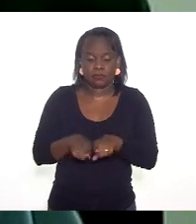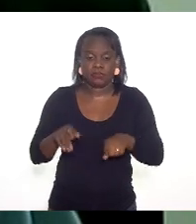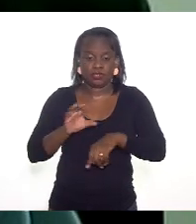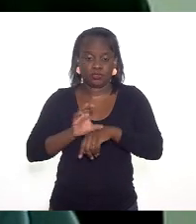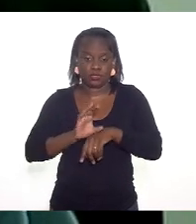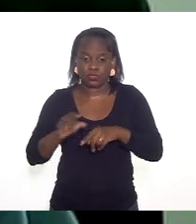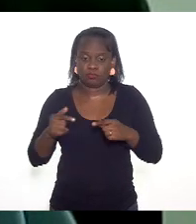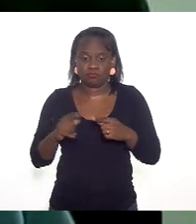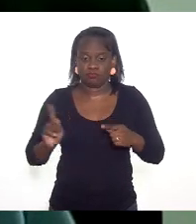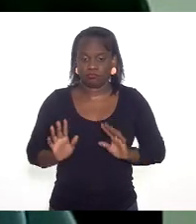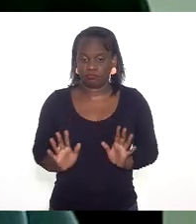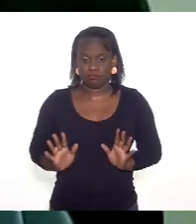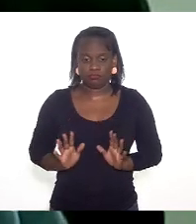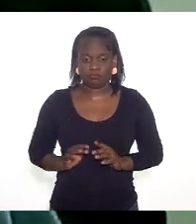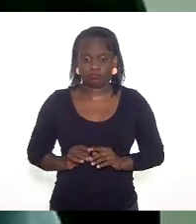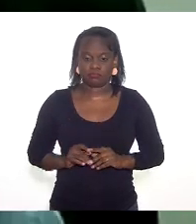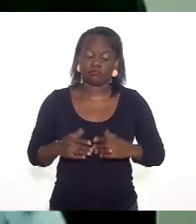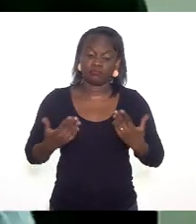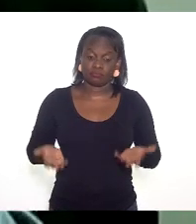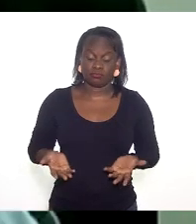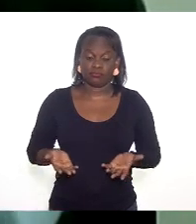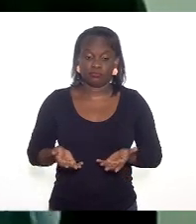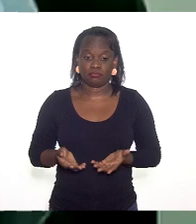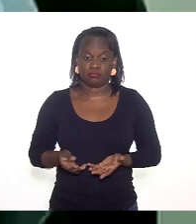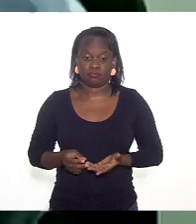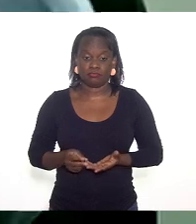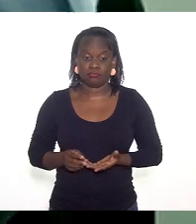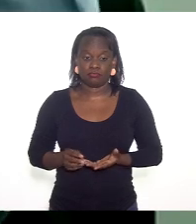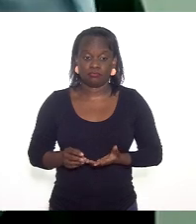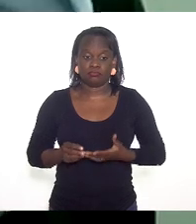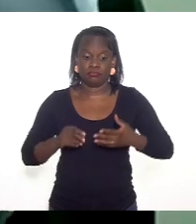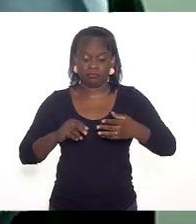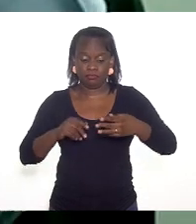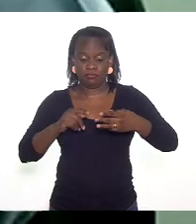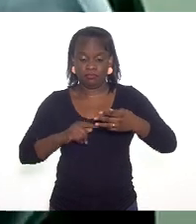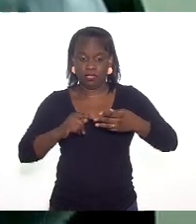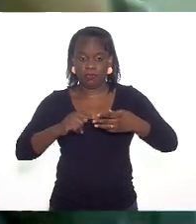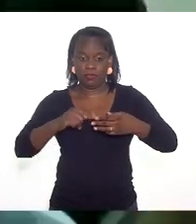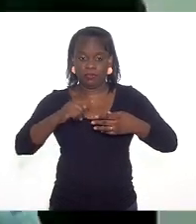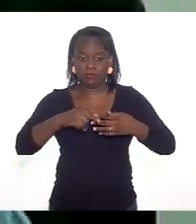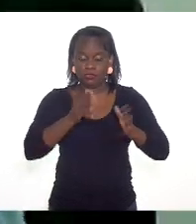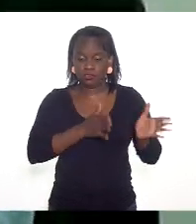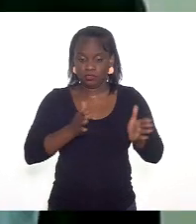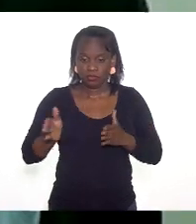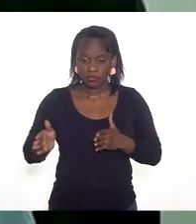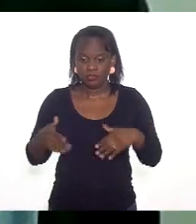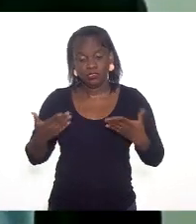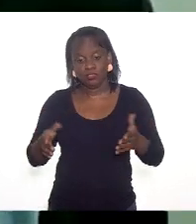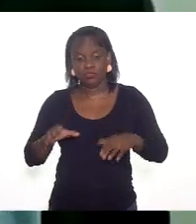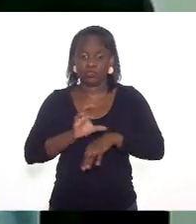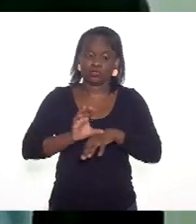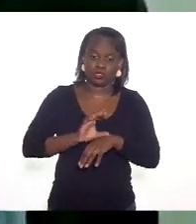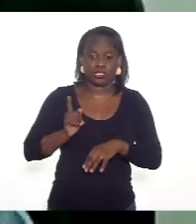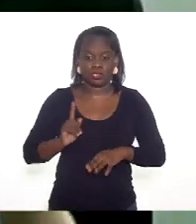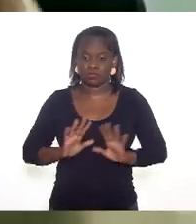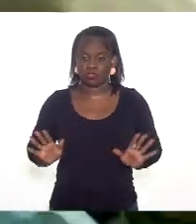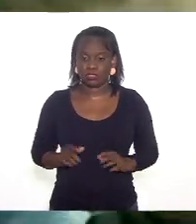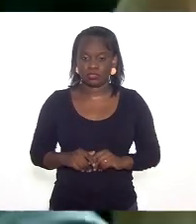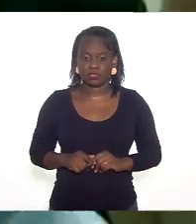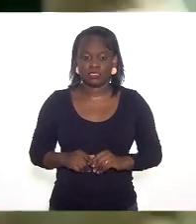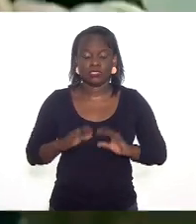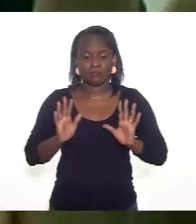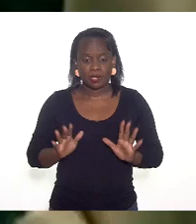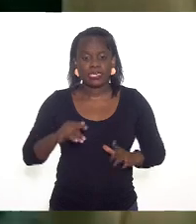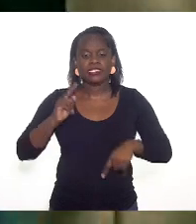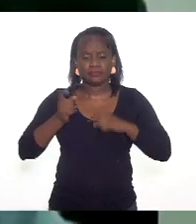inconstitucional. Então, como... gradação maior inconstitucional, mas isso a